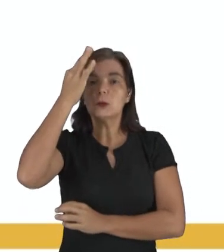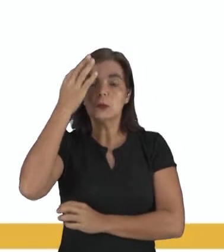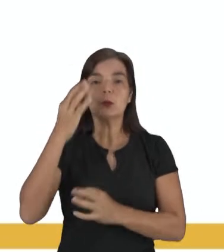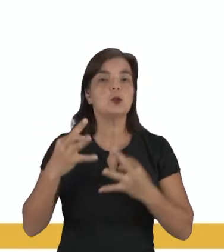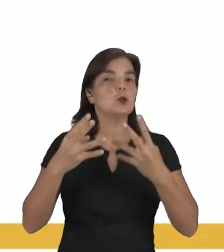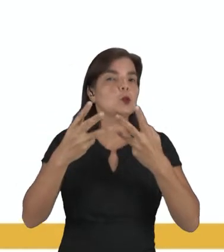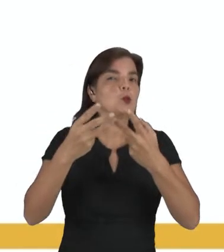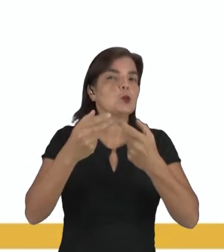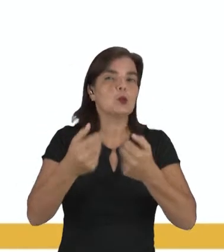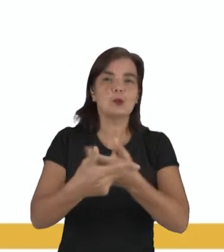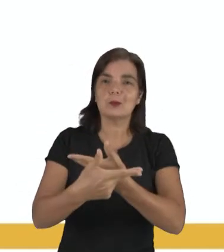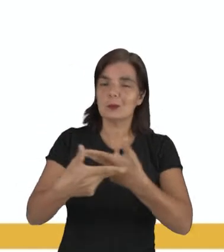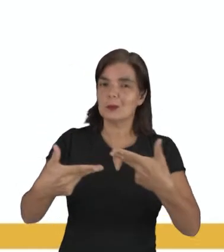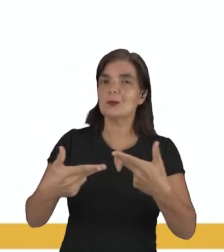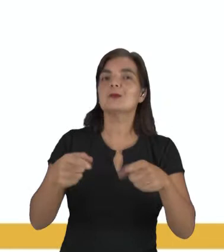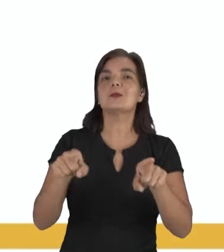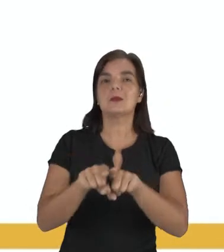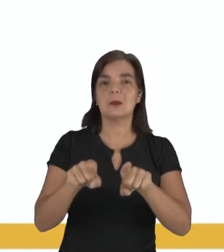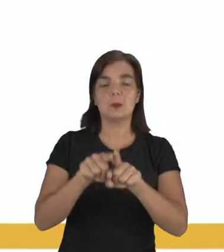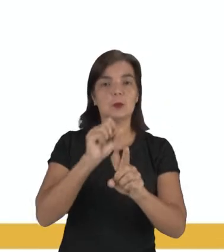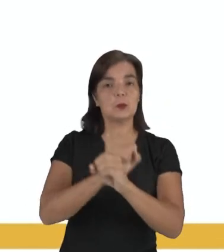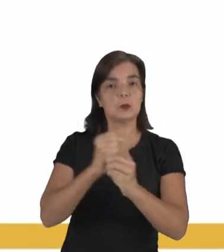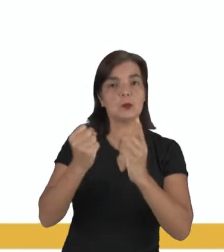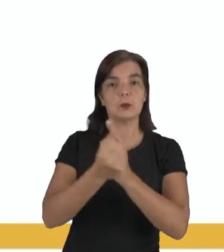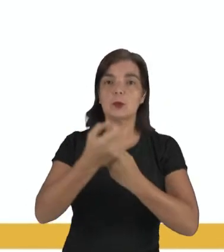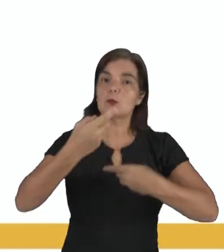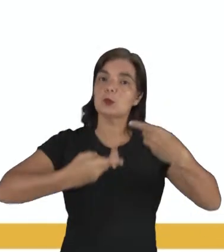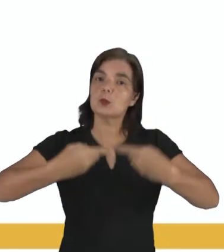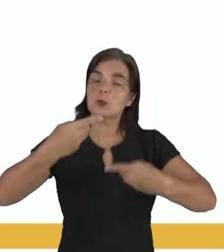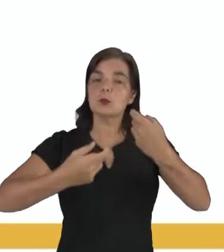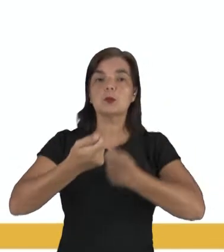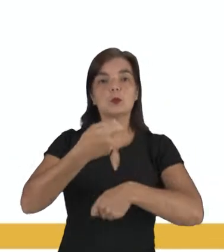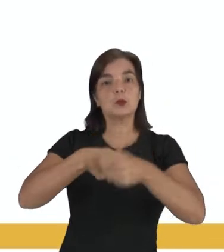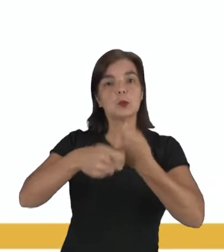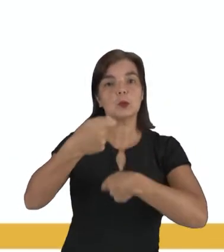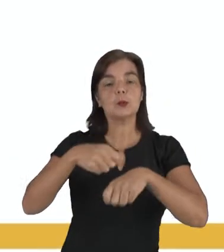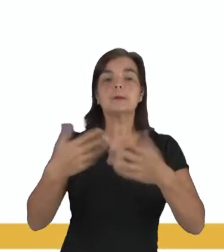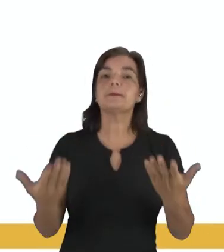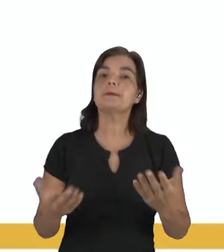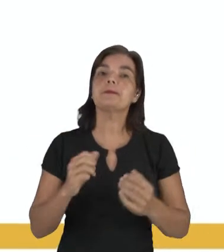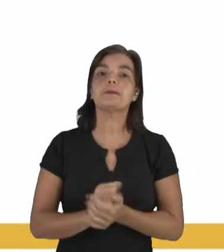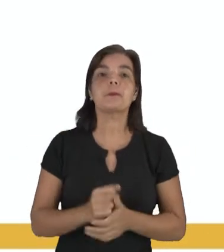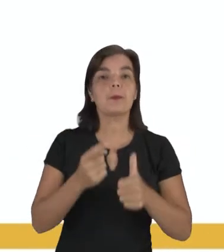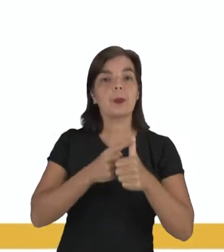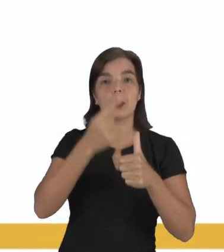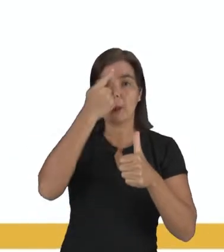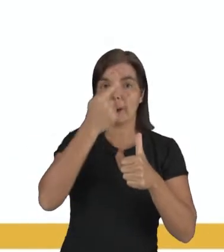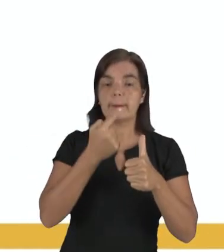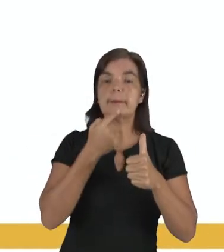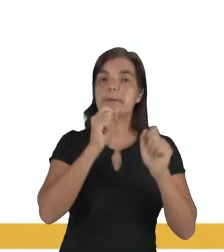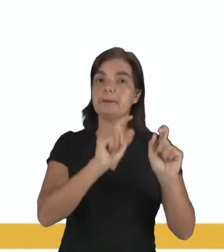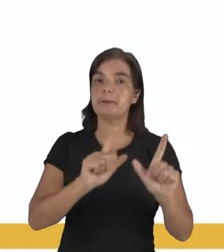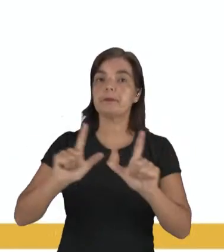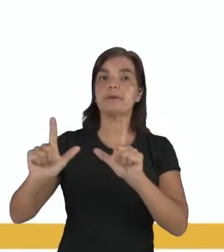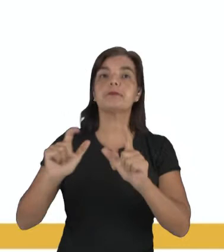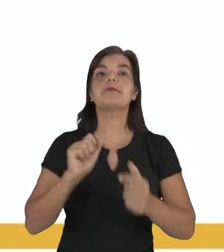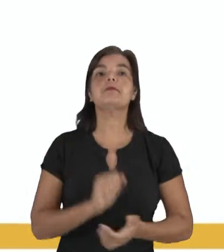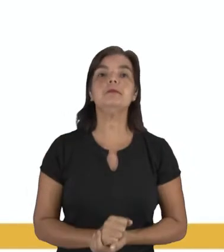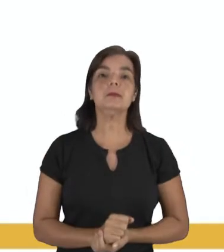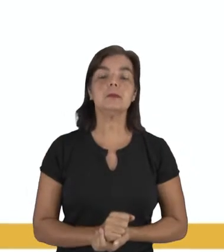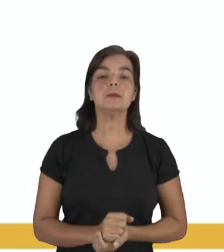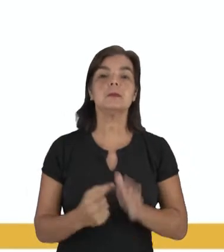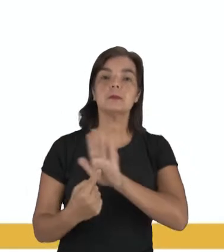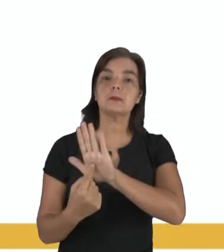e todos os aspectos aí, sociais, políticos e econômicos. Então, essa primeira imagem na parte superior aí é